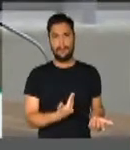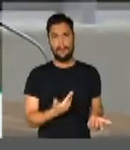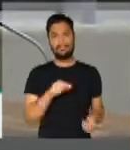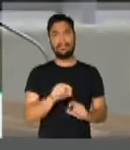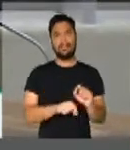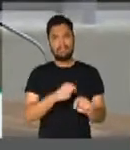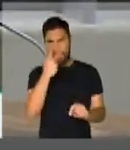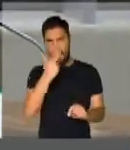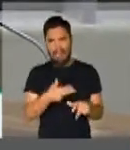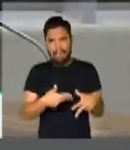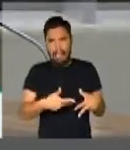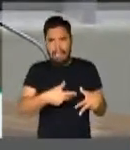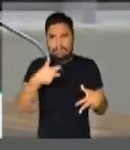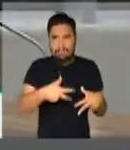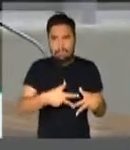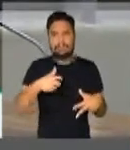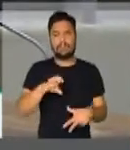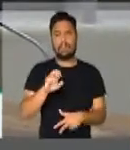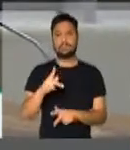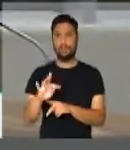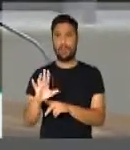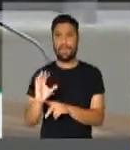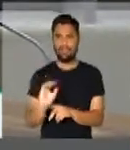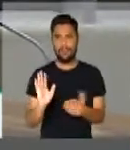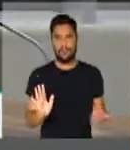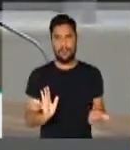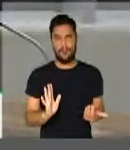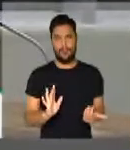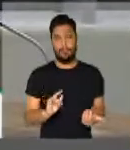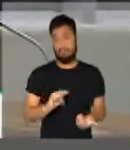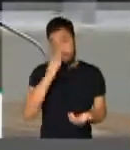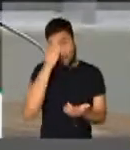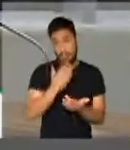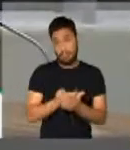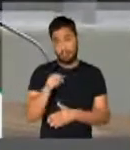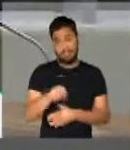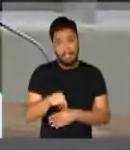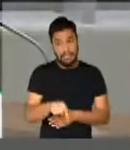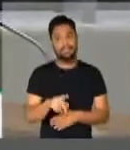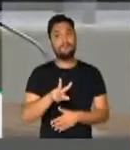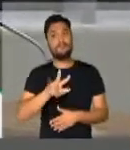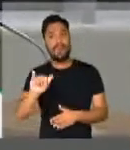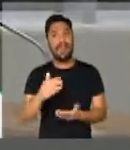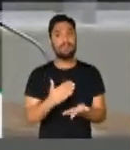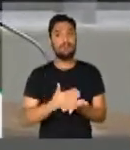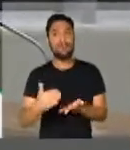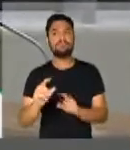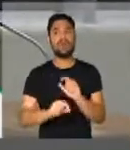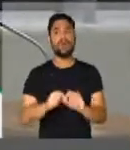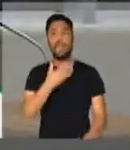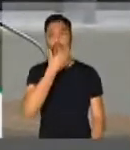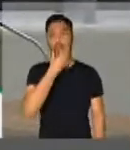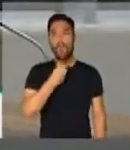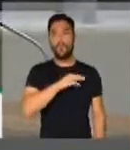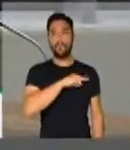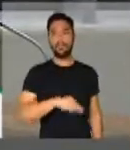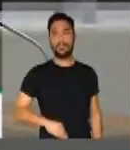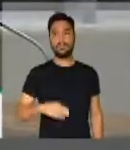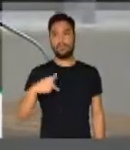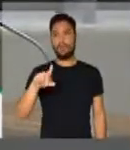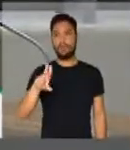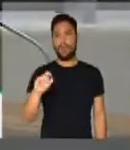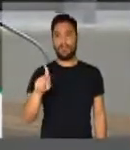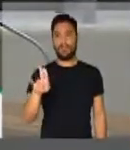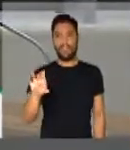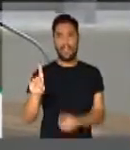de um estelionato eleitoral. Agora, nós estamos vendo que, mais uma vez, uma bomba cai. Paulo Guedes está falando que é colocar